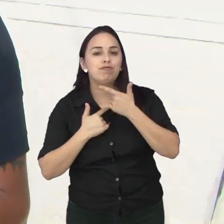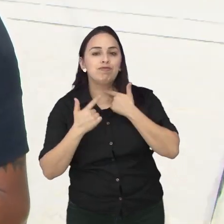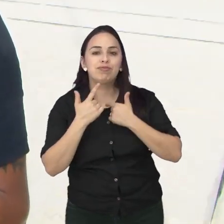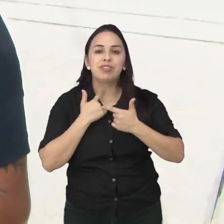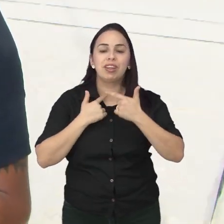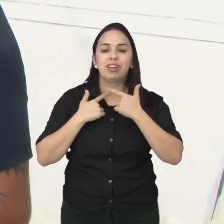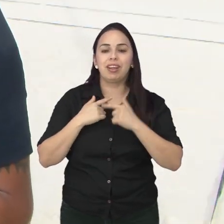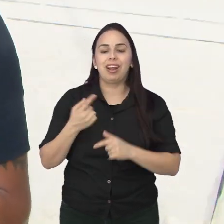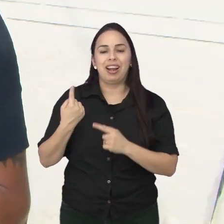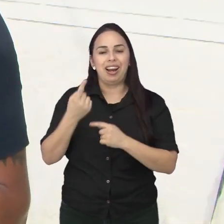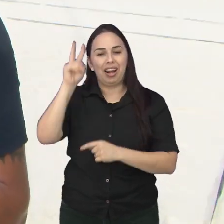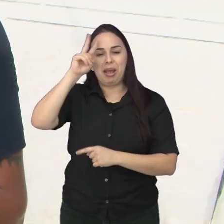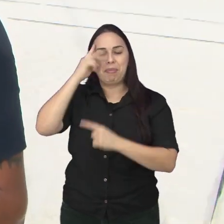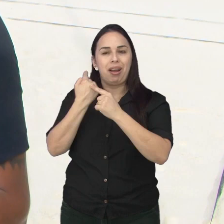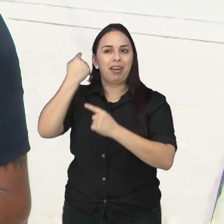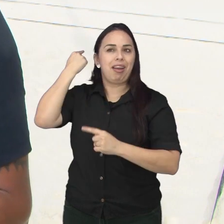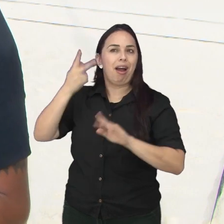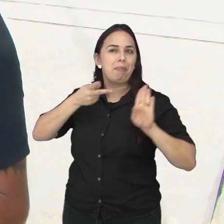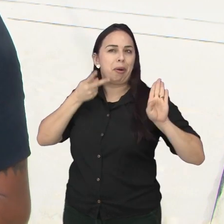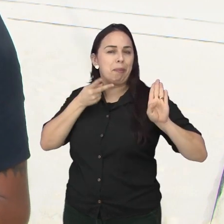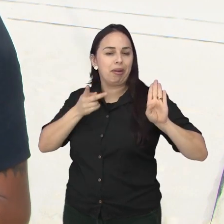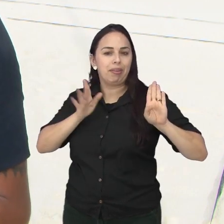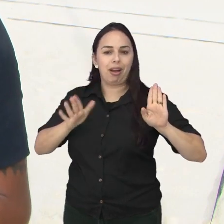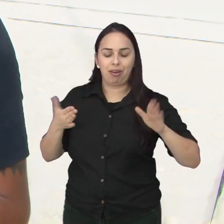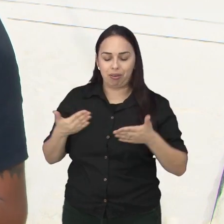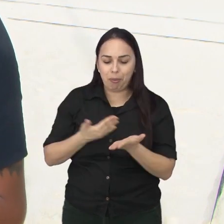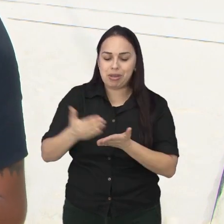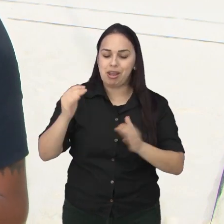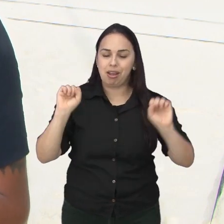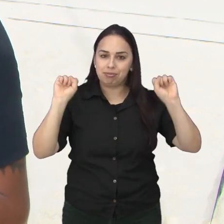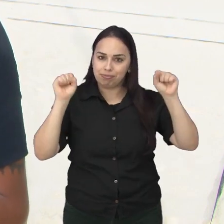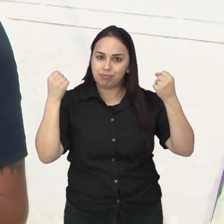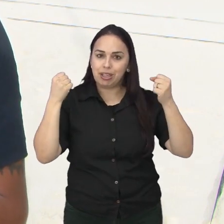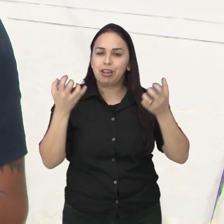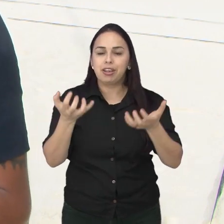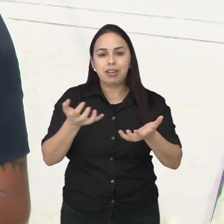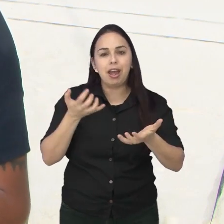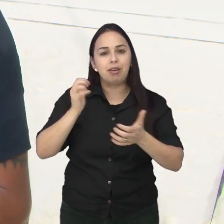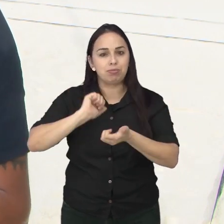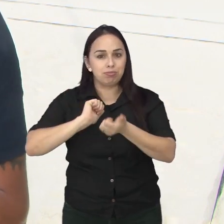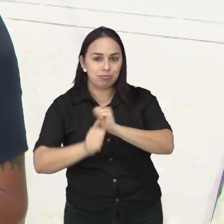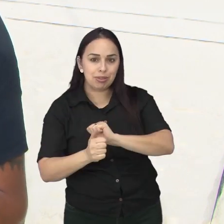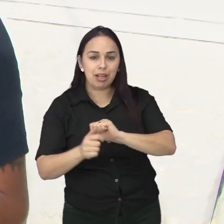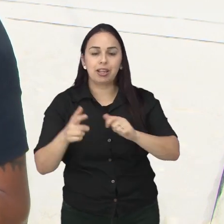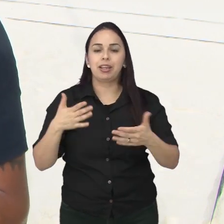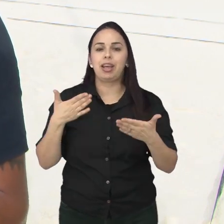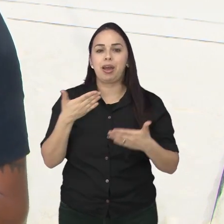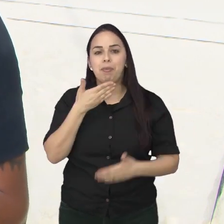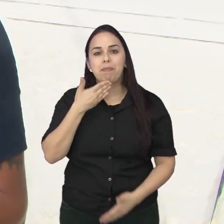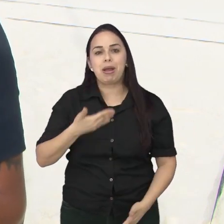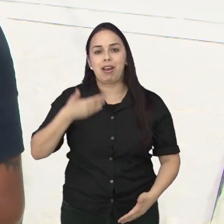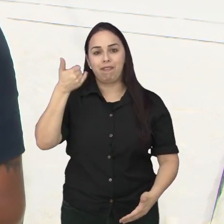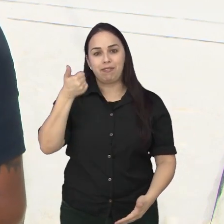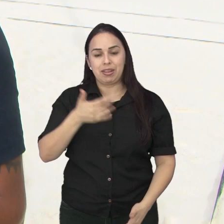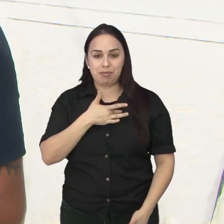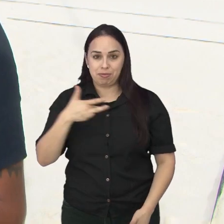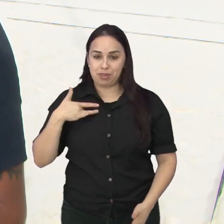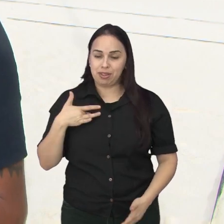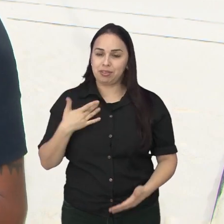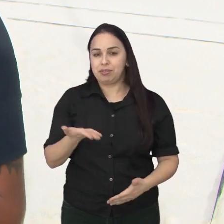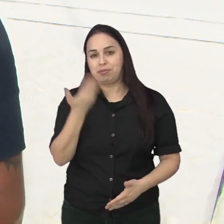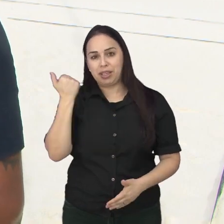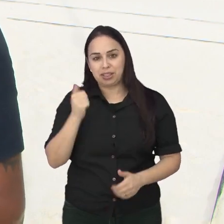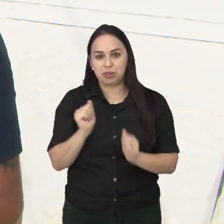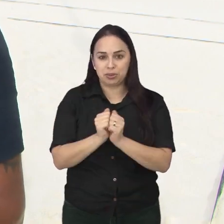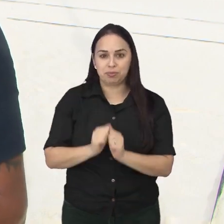aquela vontade ou aquela promessa que fez de ano novo e falar, não, vou começar uma atividade física, quero praticar um esporte, quero uma melhoria de qualidade de